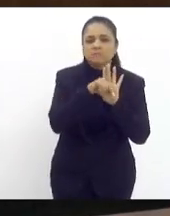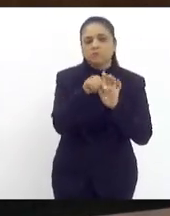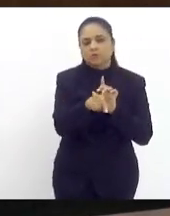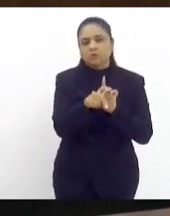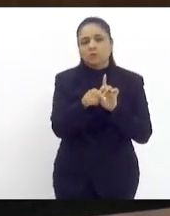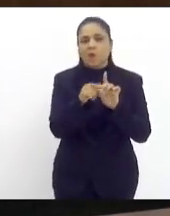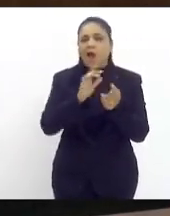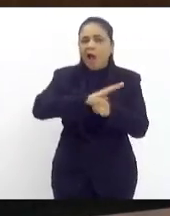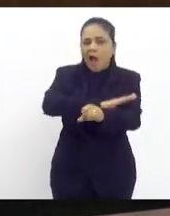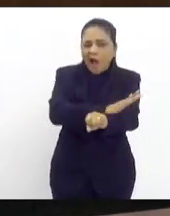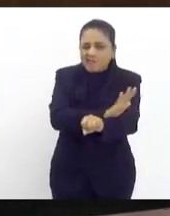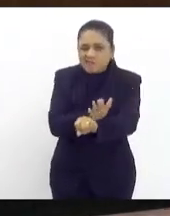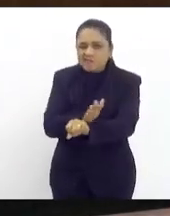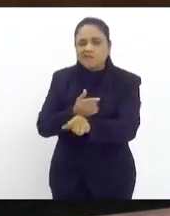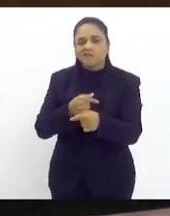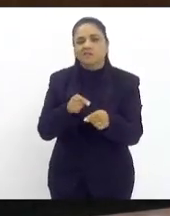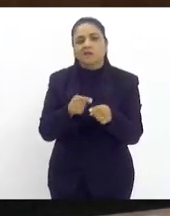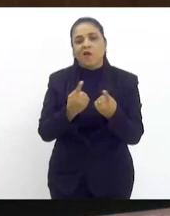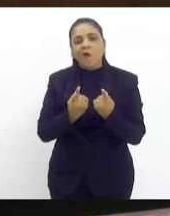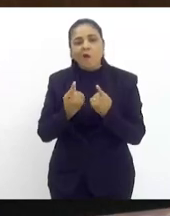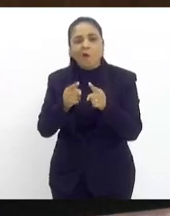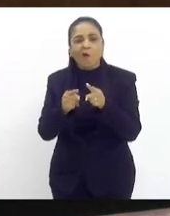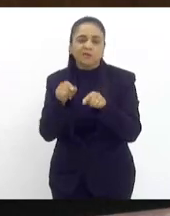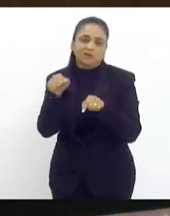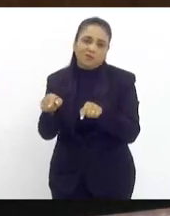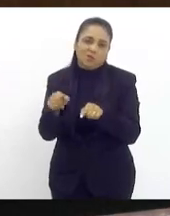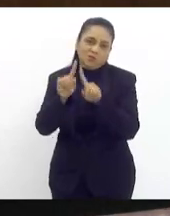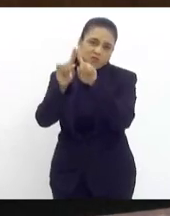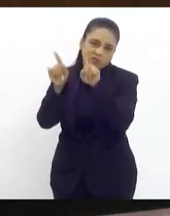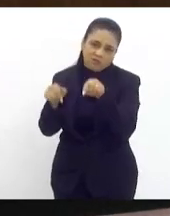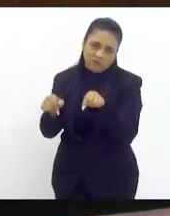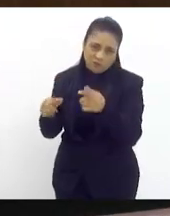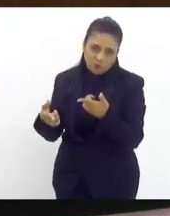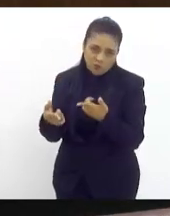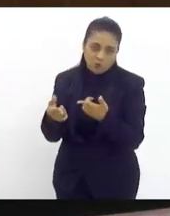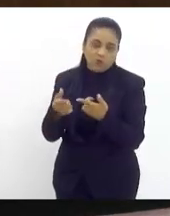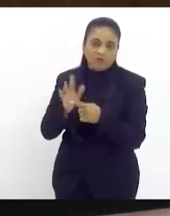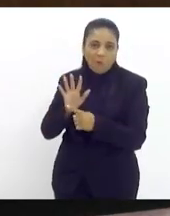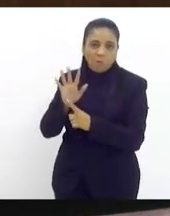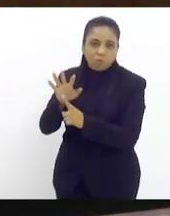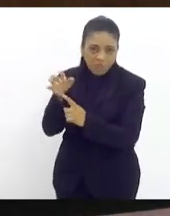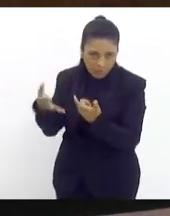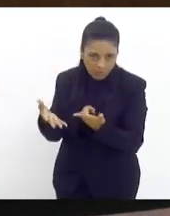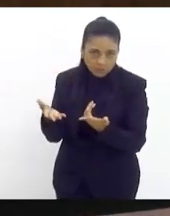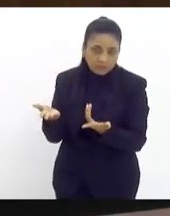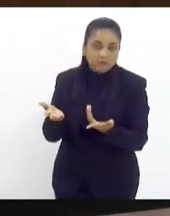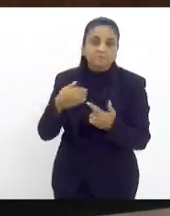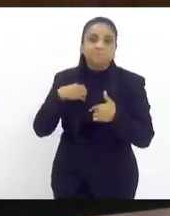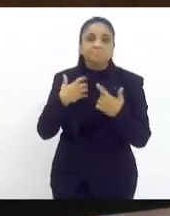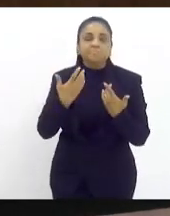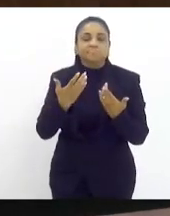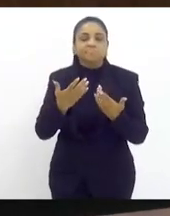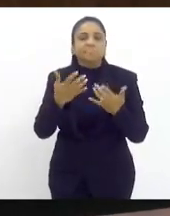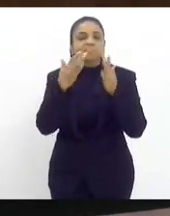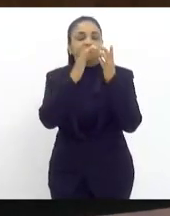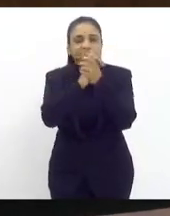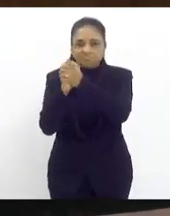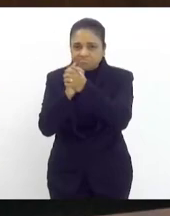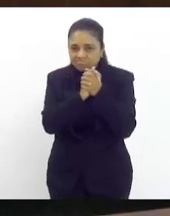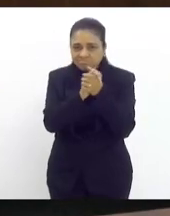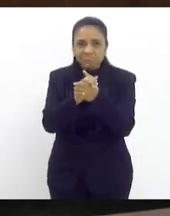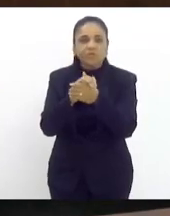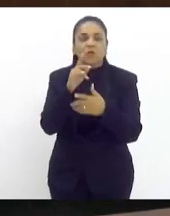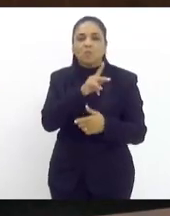racista contra aquele que foi de fato coibido então eu quero mais uma vez parabenizar